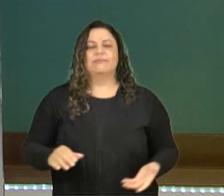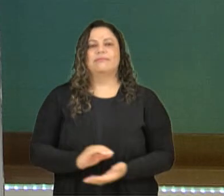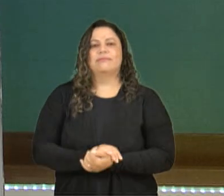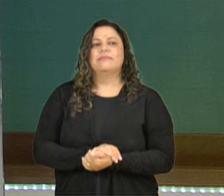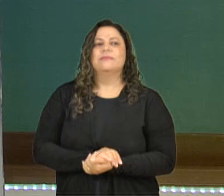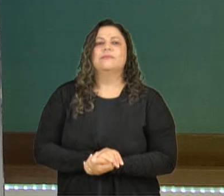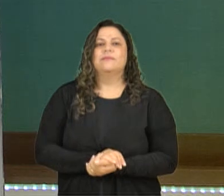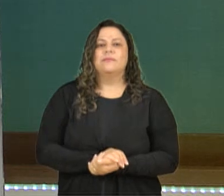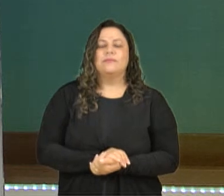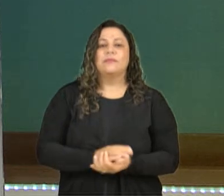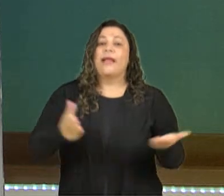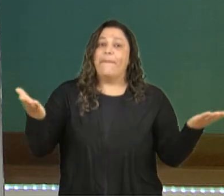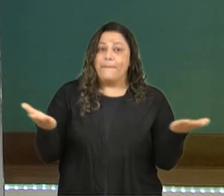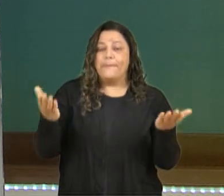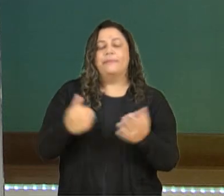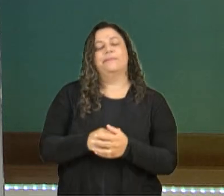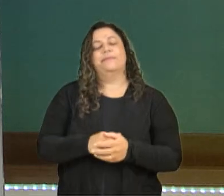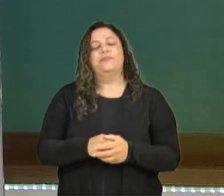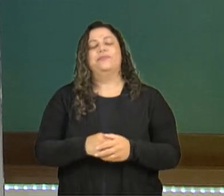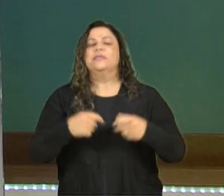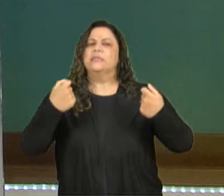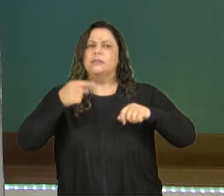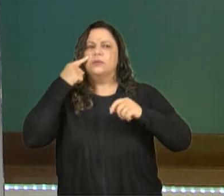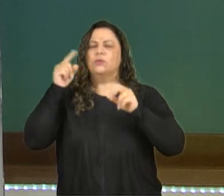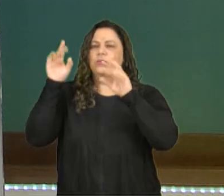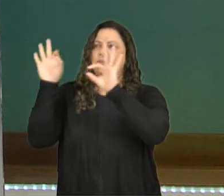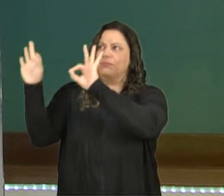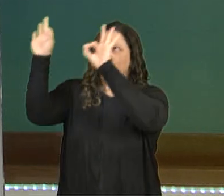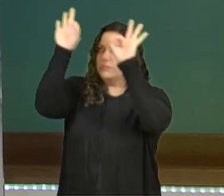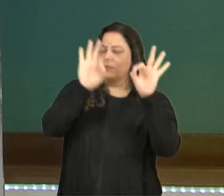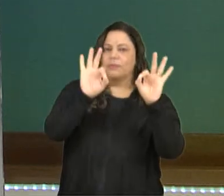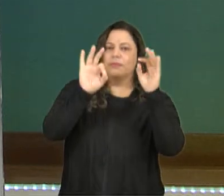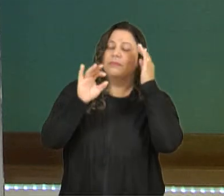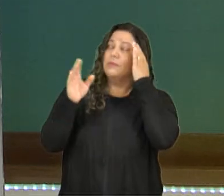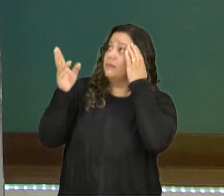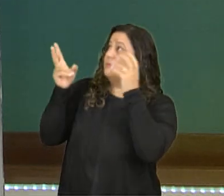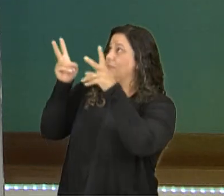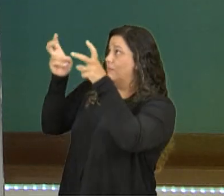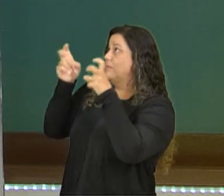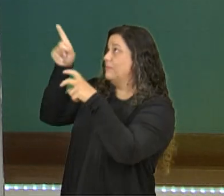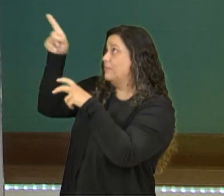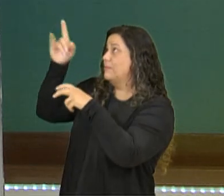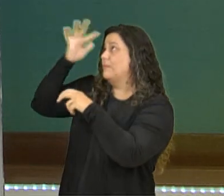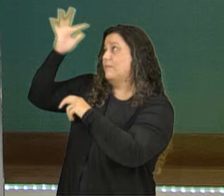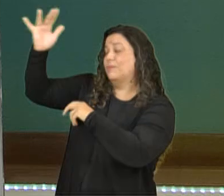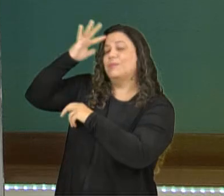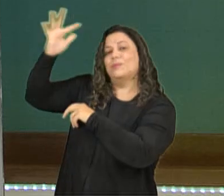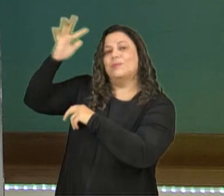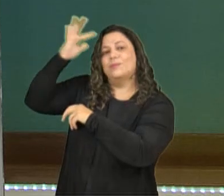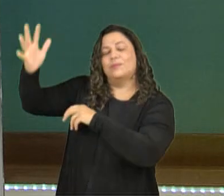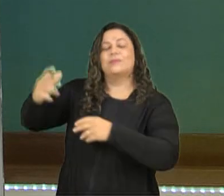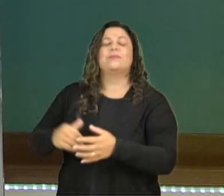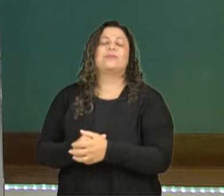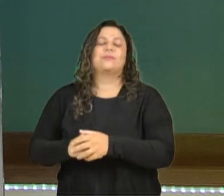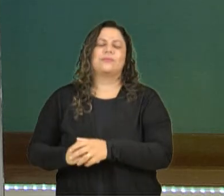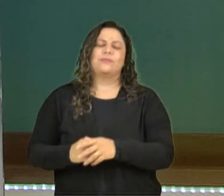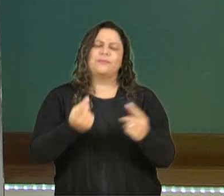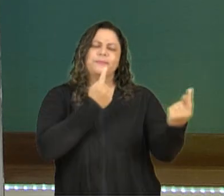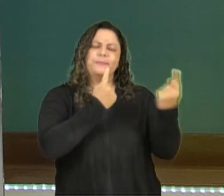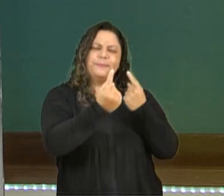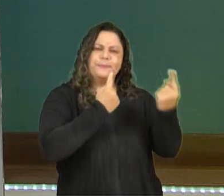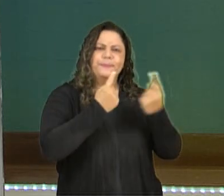geral. Para isso, logicamente, foi colocada essa imagem para que surja uma reflexão, surja uma discussão